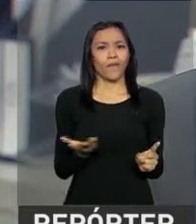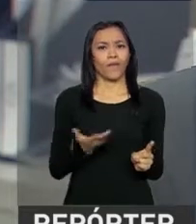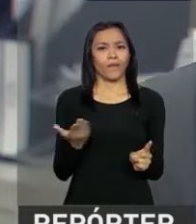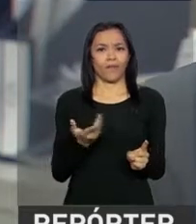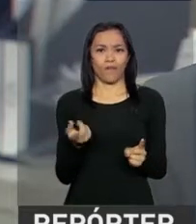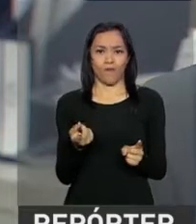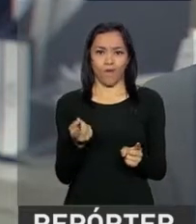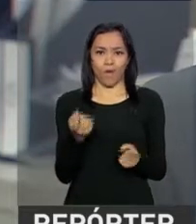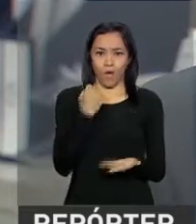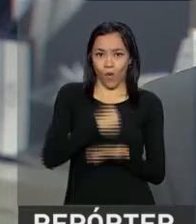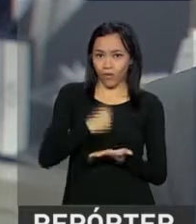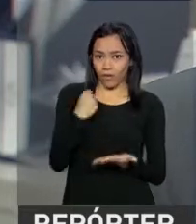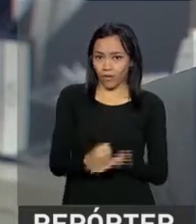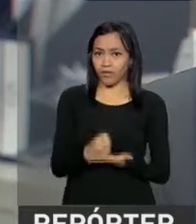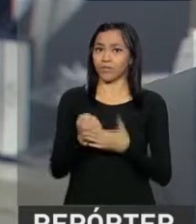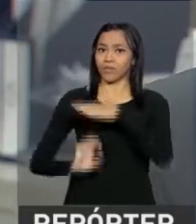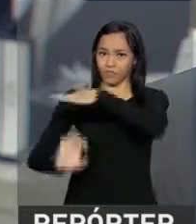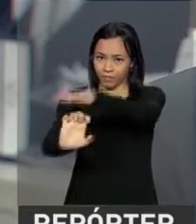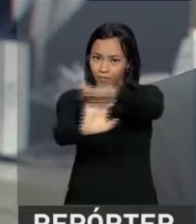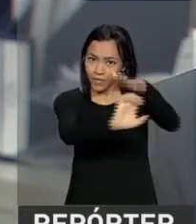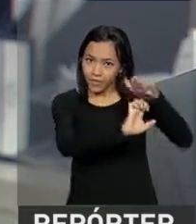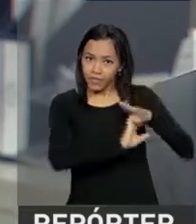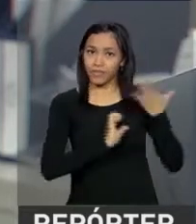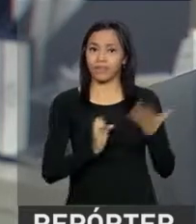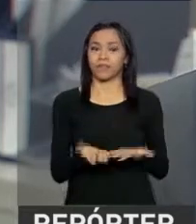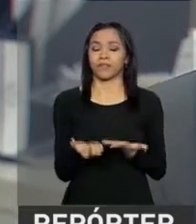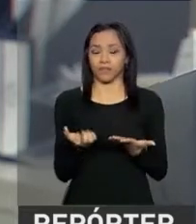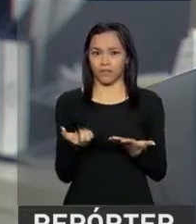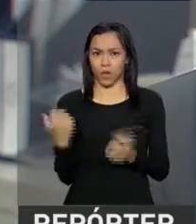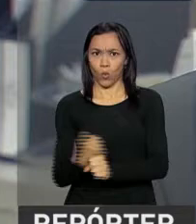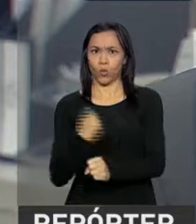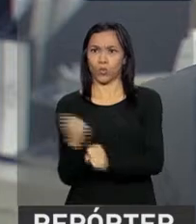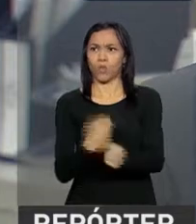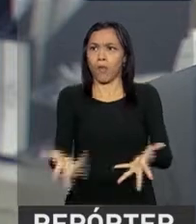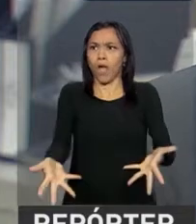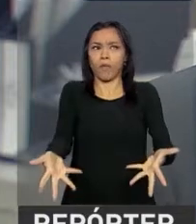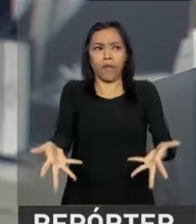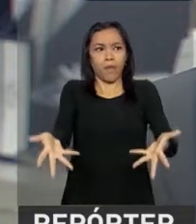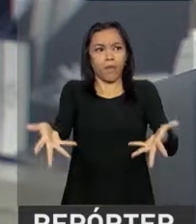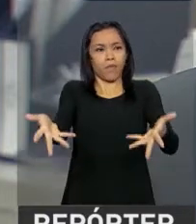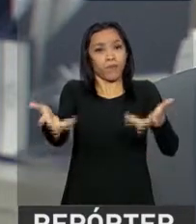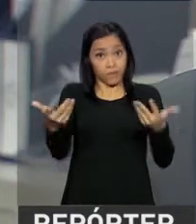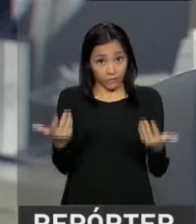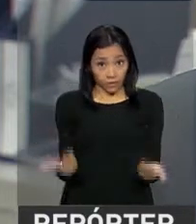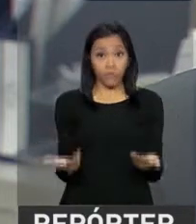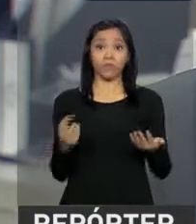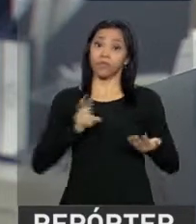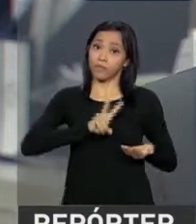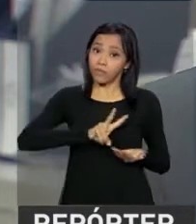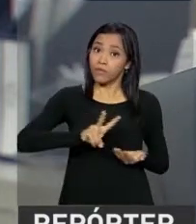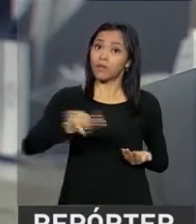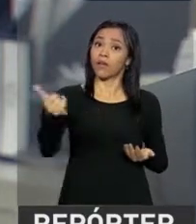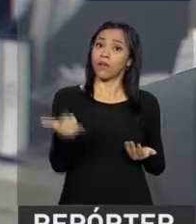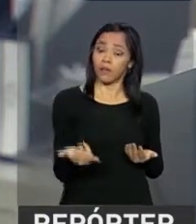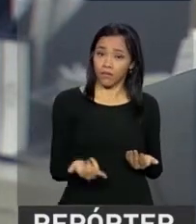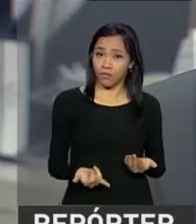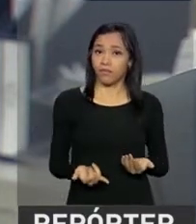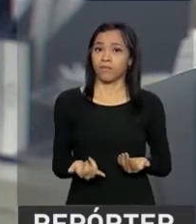governo, ou seja, a atração de investimentos privados para as grandes obras, provavelmente vai reacender,